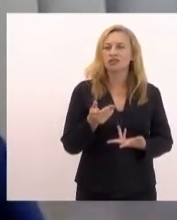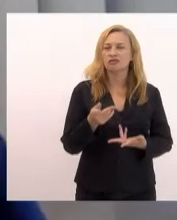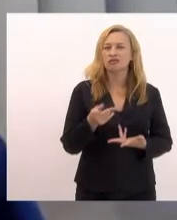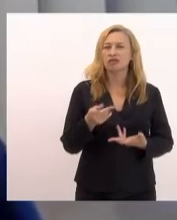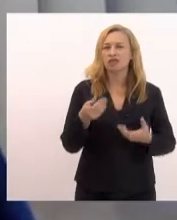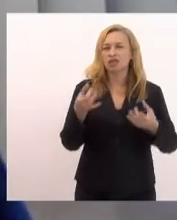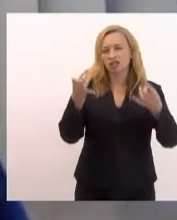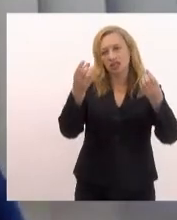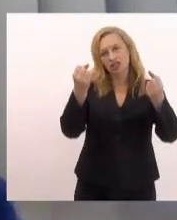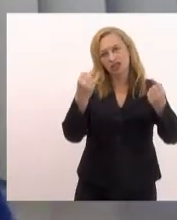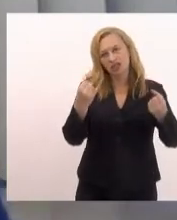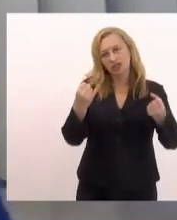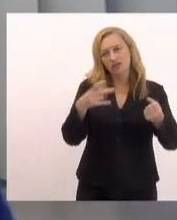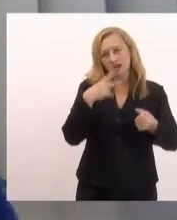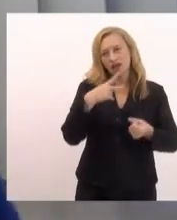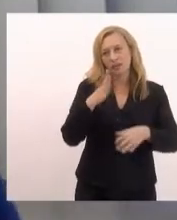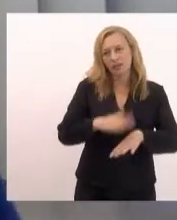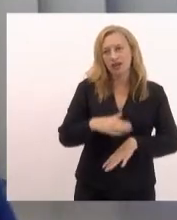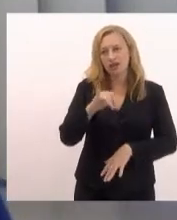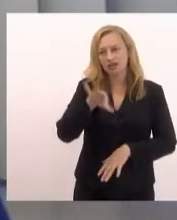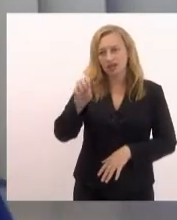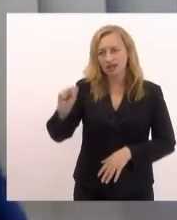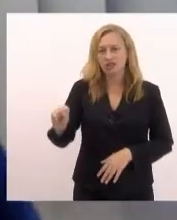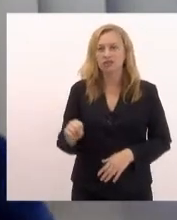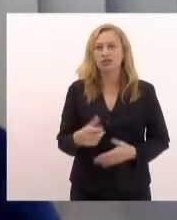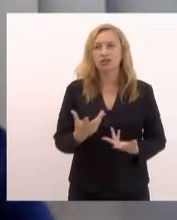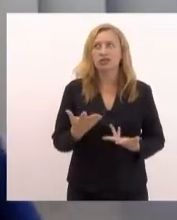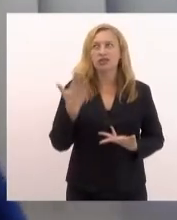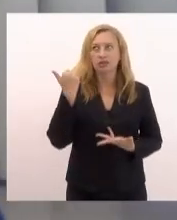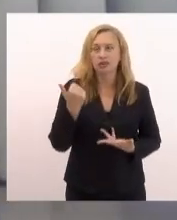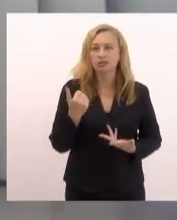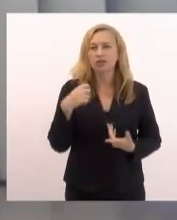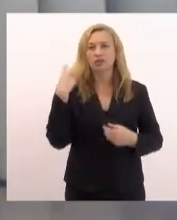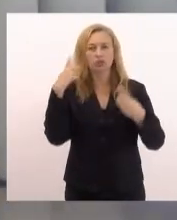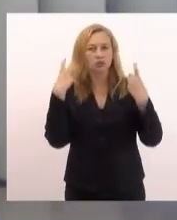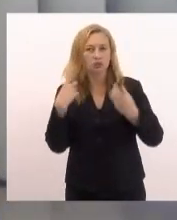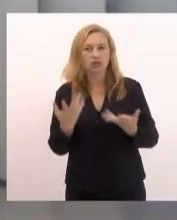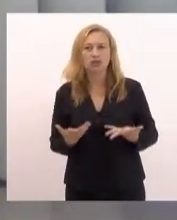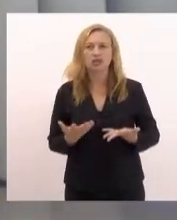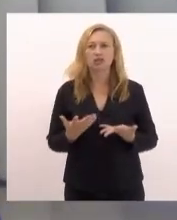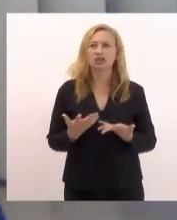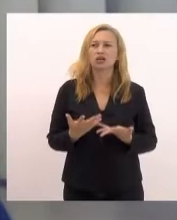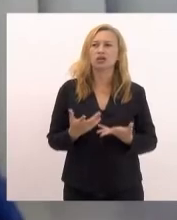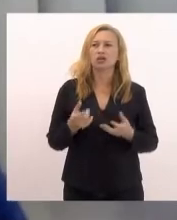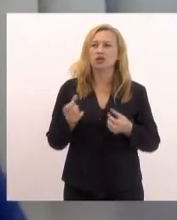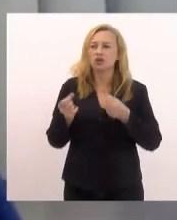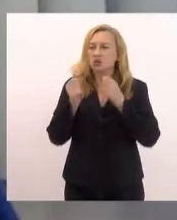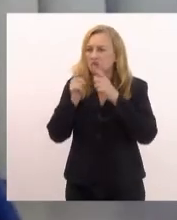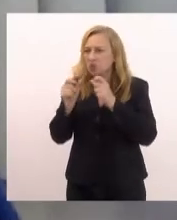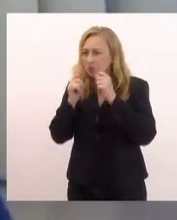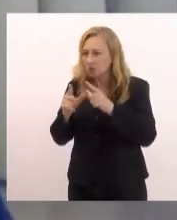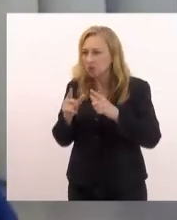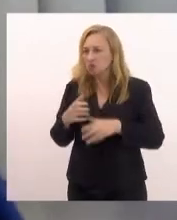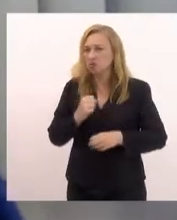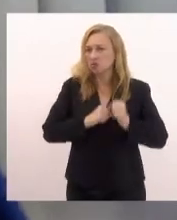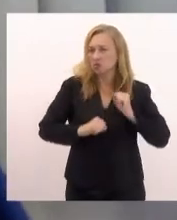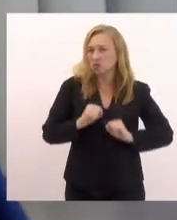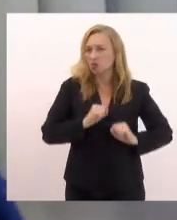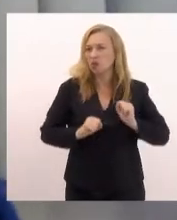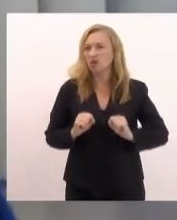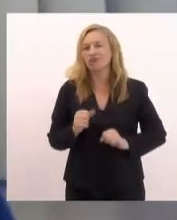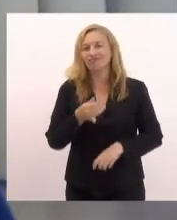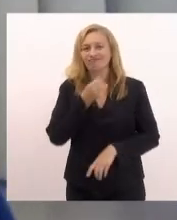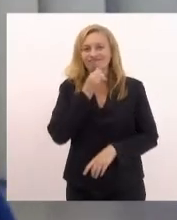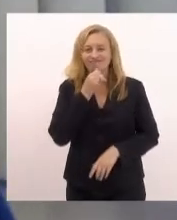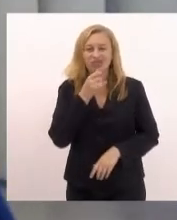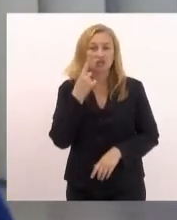esse ano eleitoral começa a bater o desespero, o discurso do ódio como instrumento de apelação. Mas é triste a gente